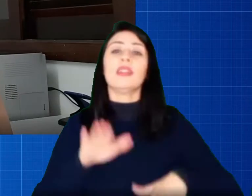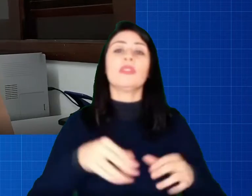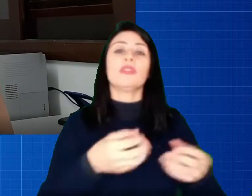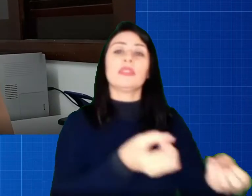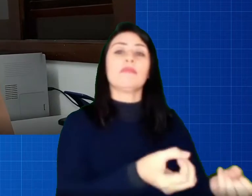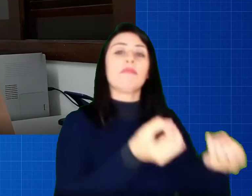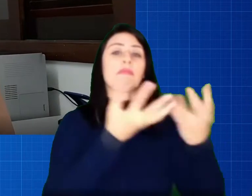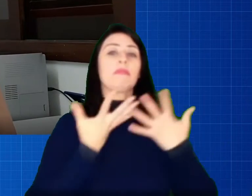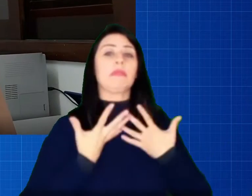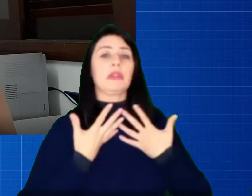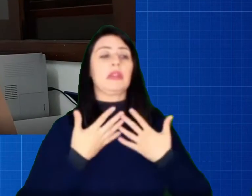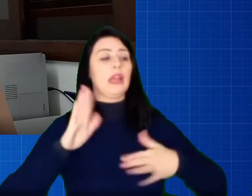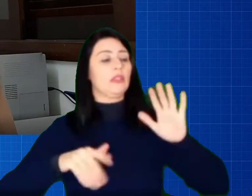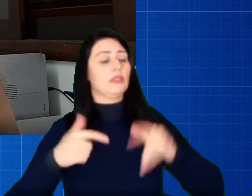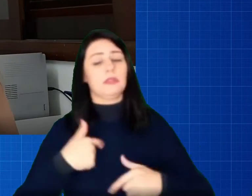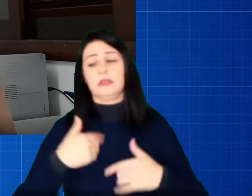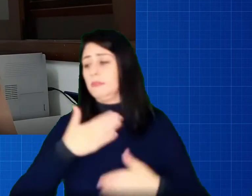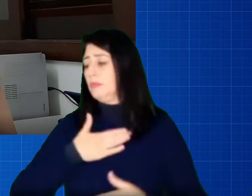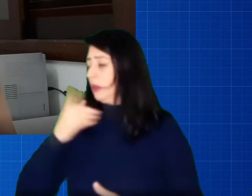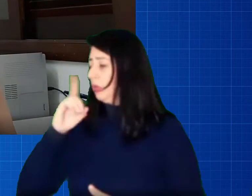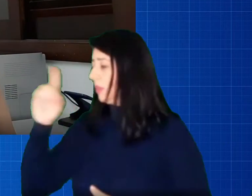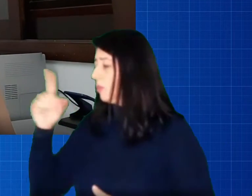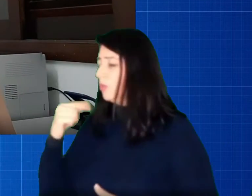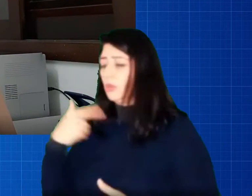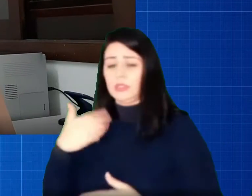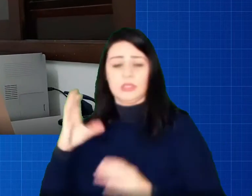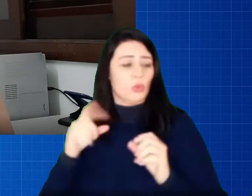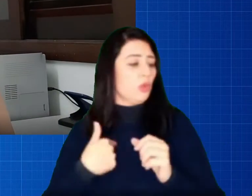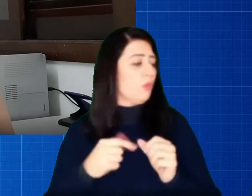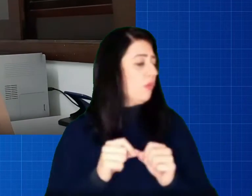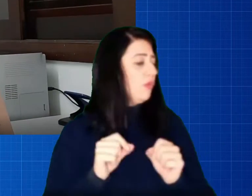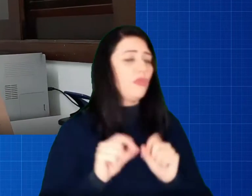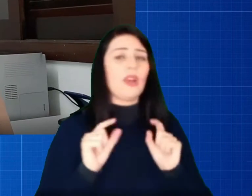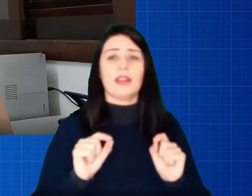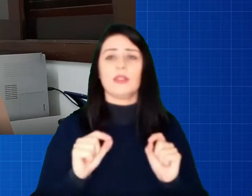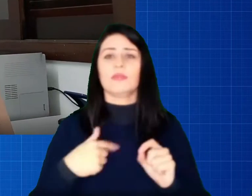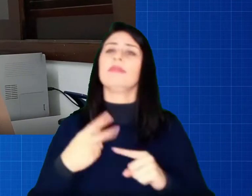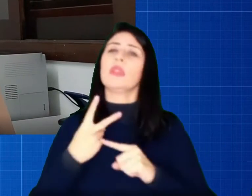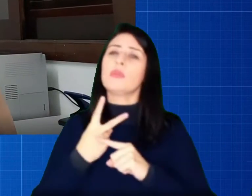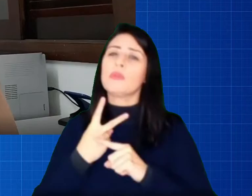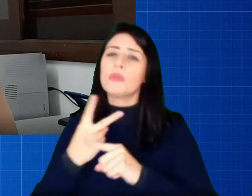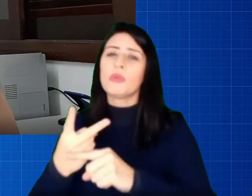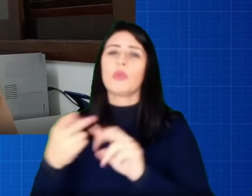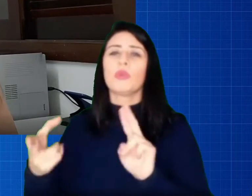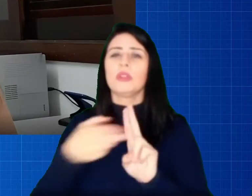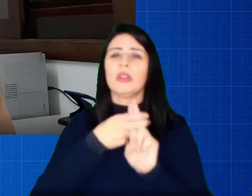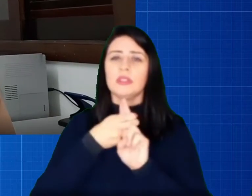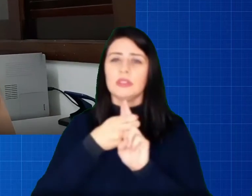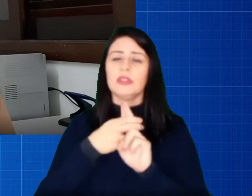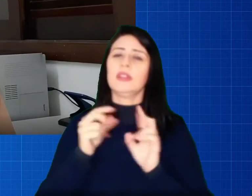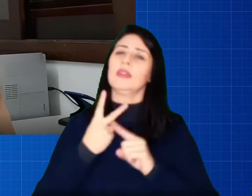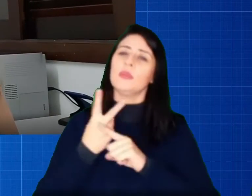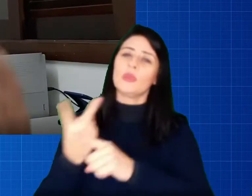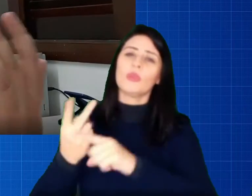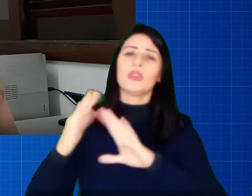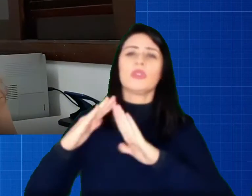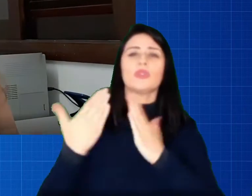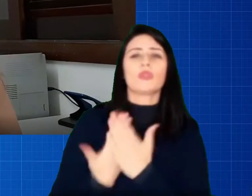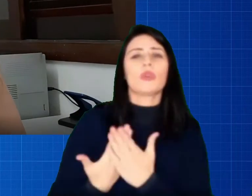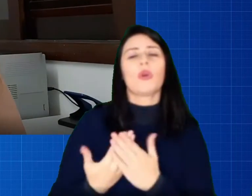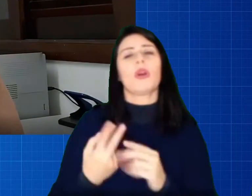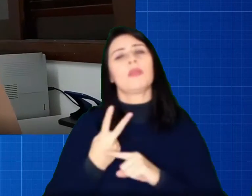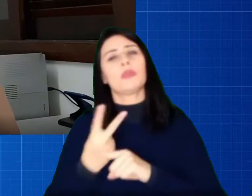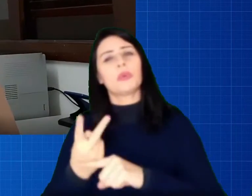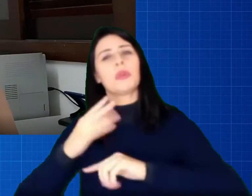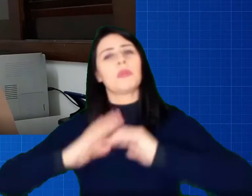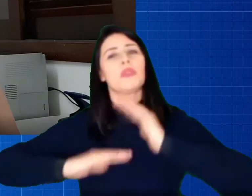proteger eles. E às vezes, quando recebe essa informação, a gente fica, meu Deus, o que a gente faz com essa informação?